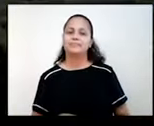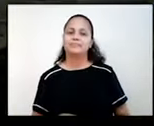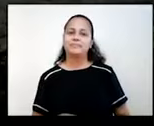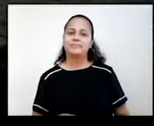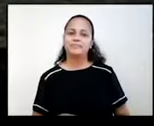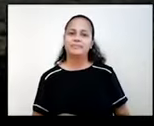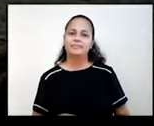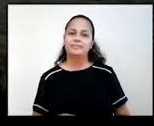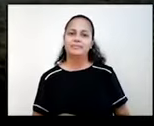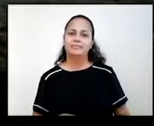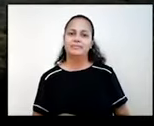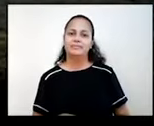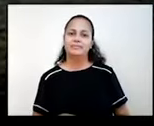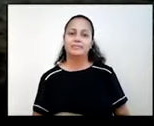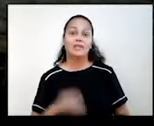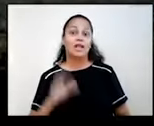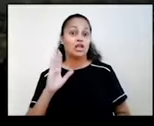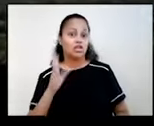fêmea.